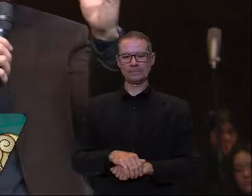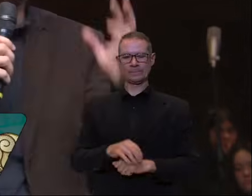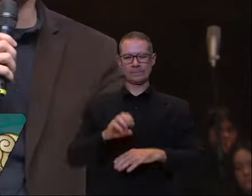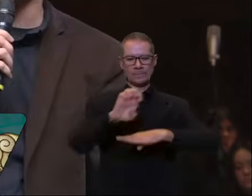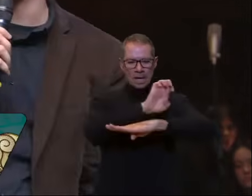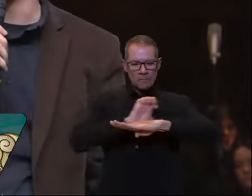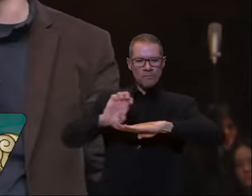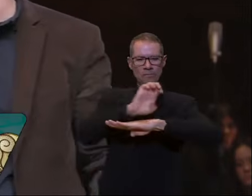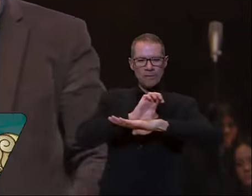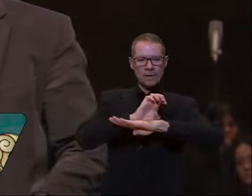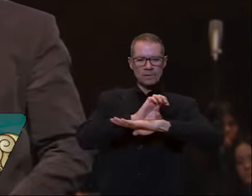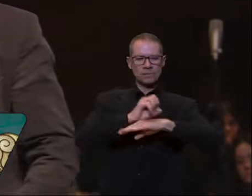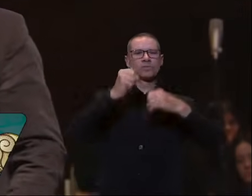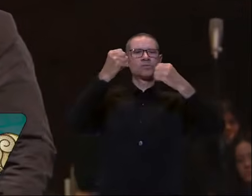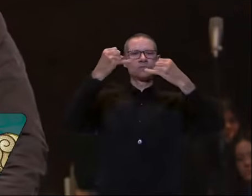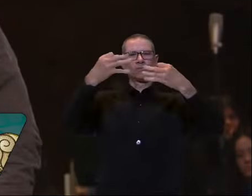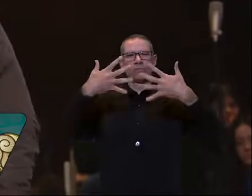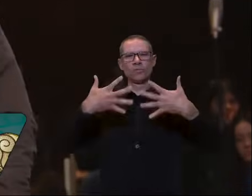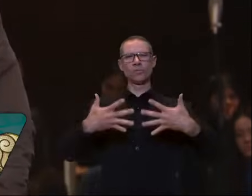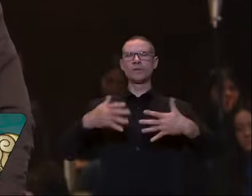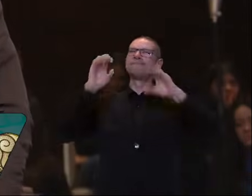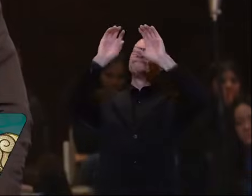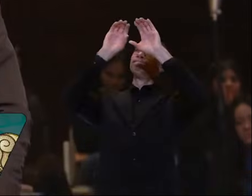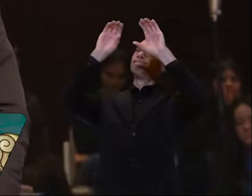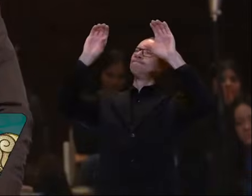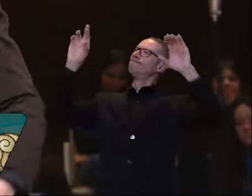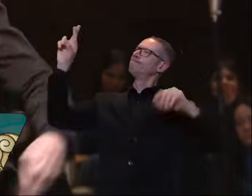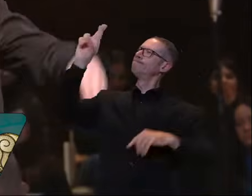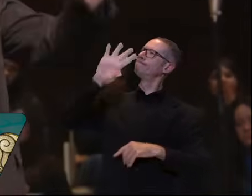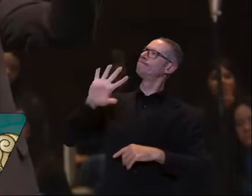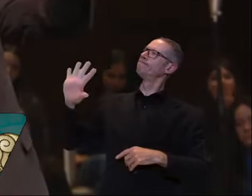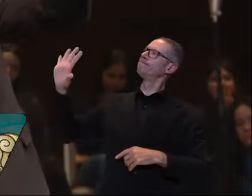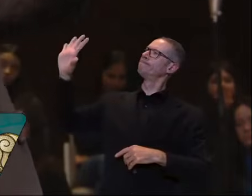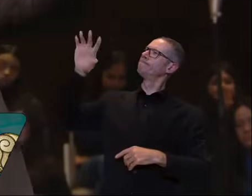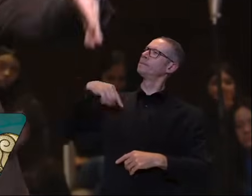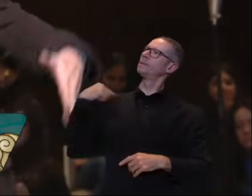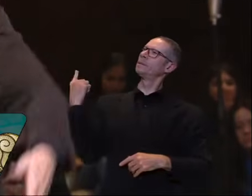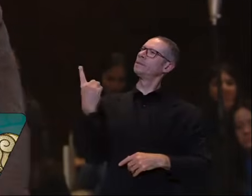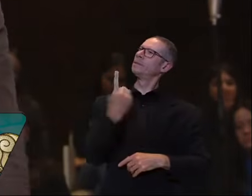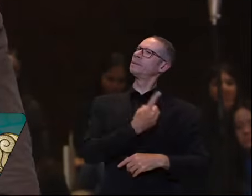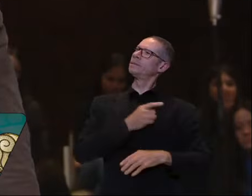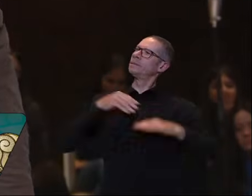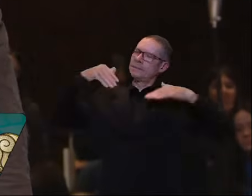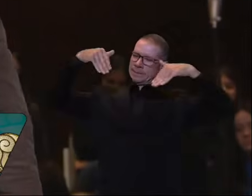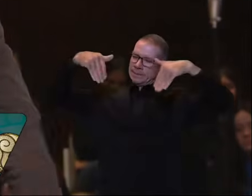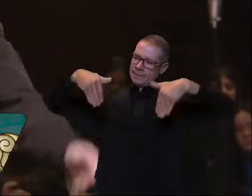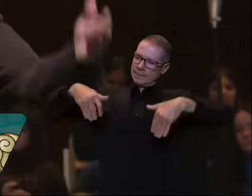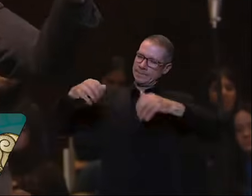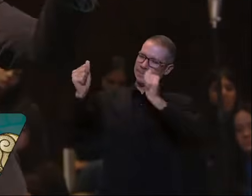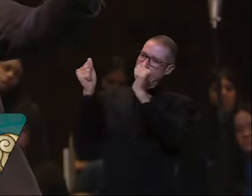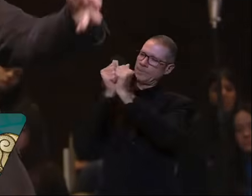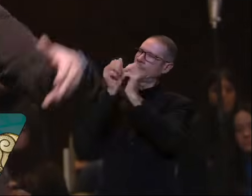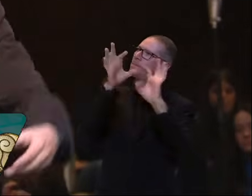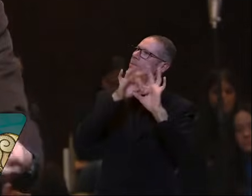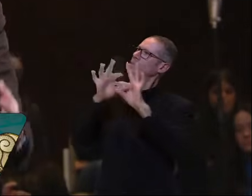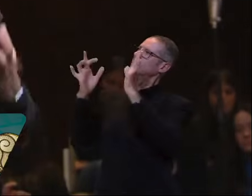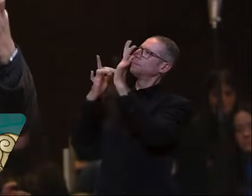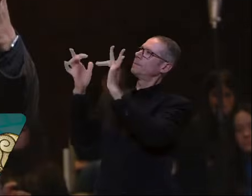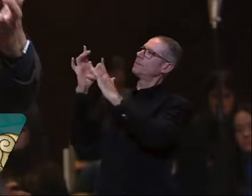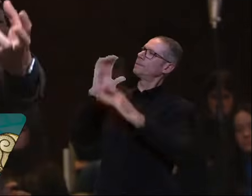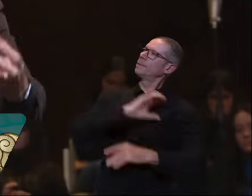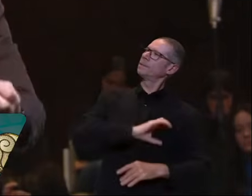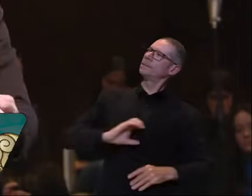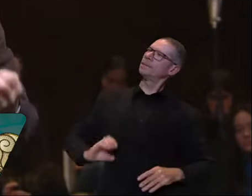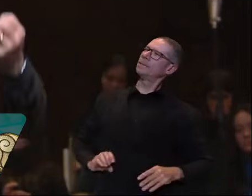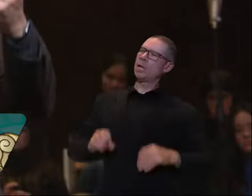Efésios vai continuar falando das regiões celestes. Ele fala que estamos assentados com Cristo nas regiões celestes, fala